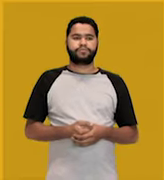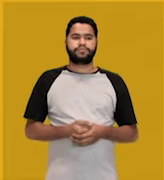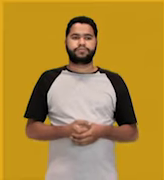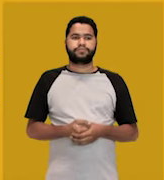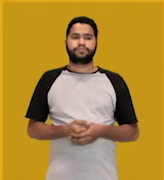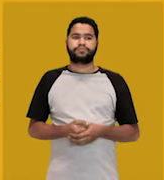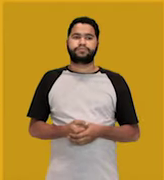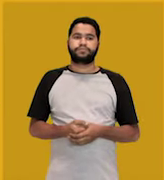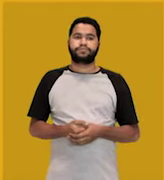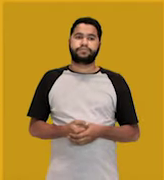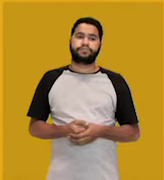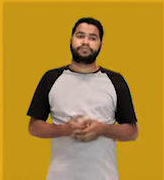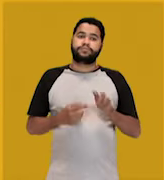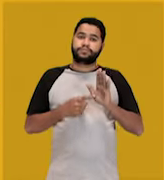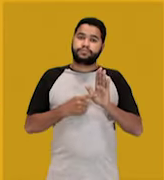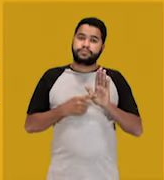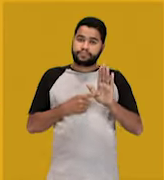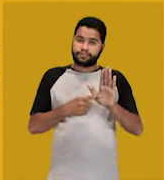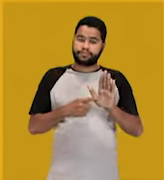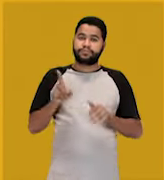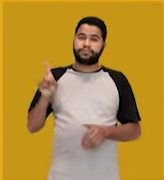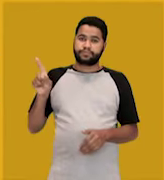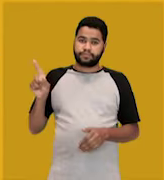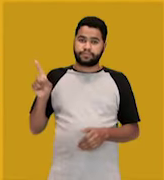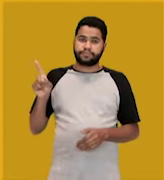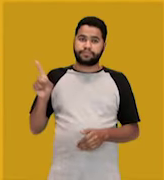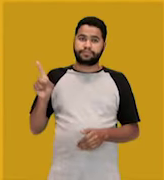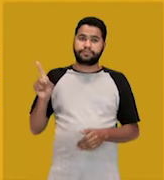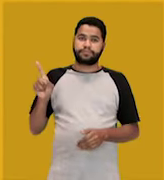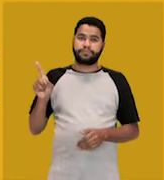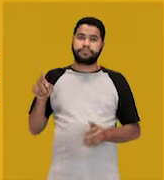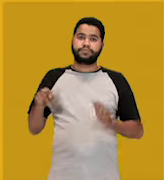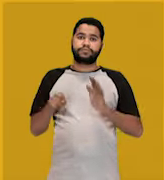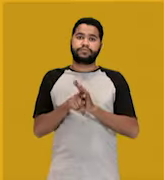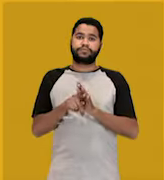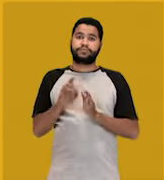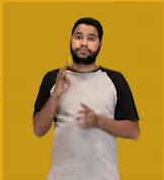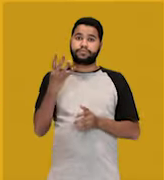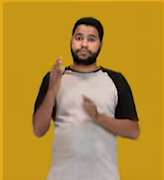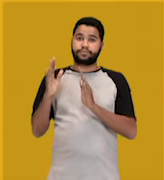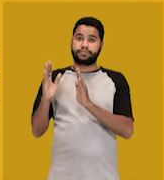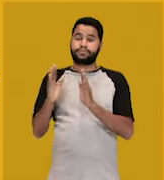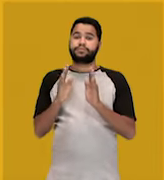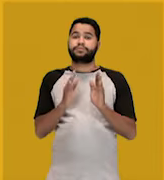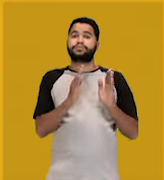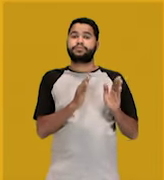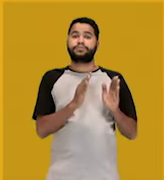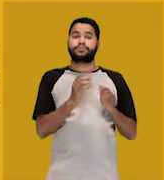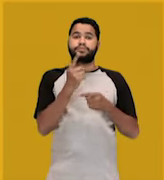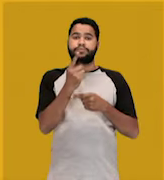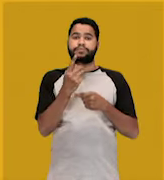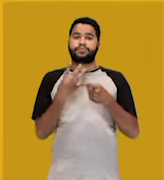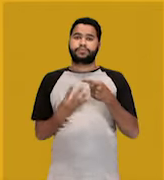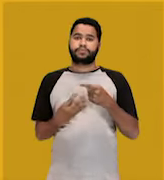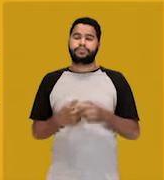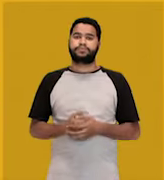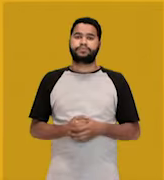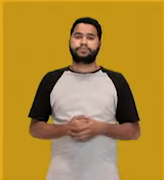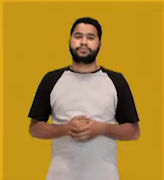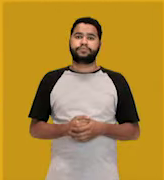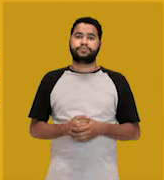A fração que representa uma dessas 4 partes é 1/4.